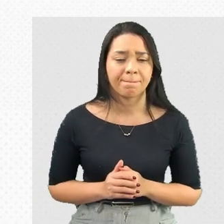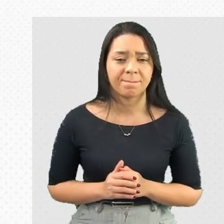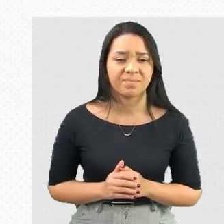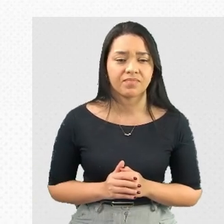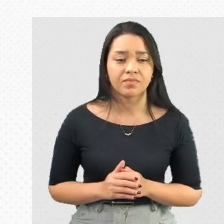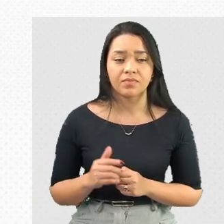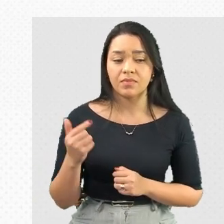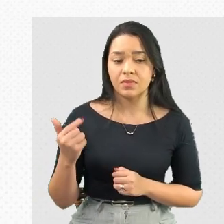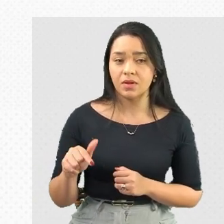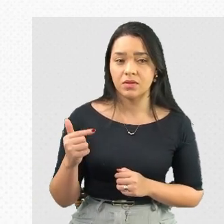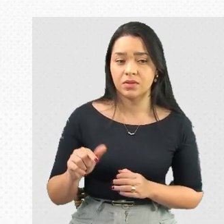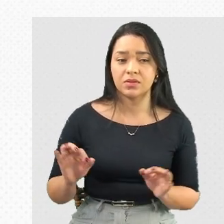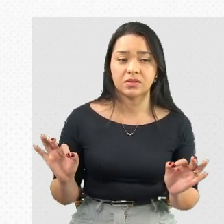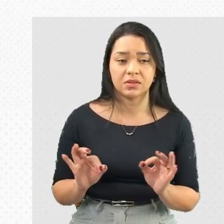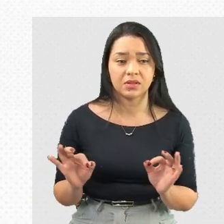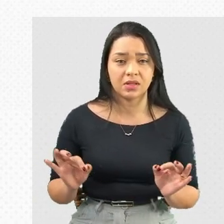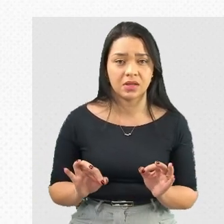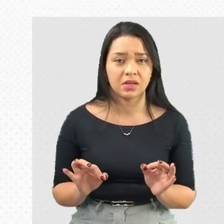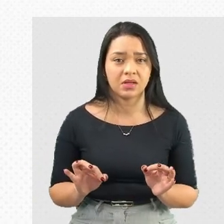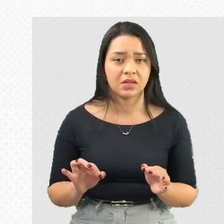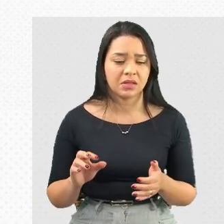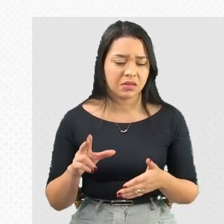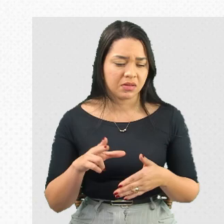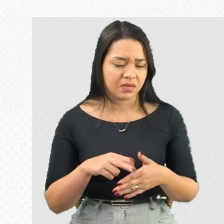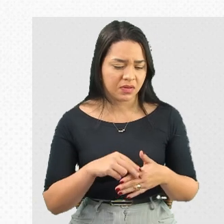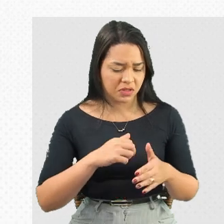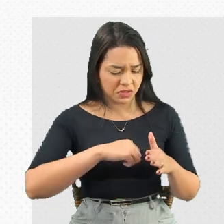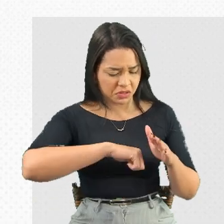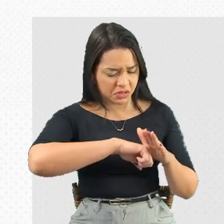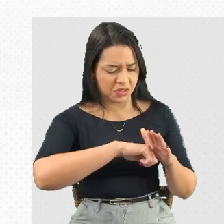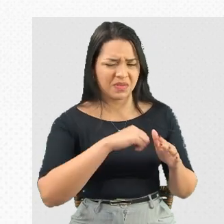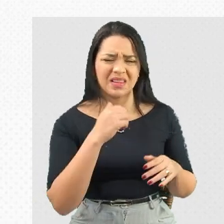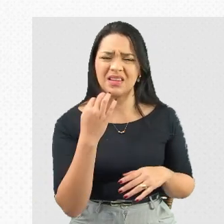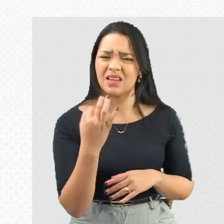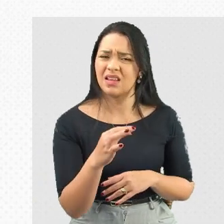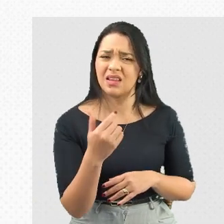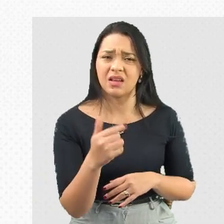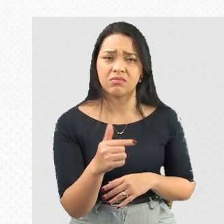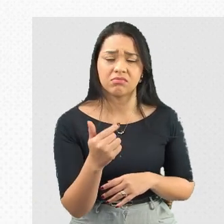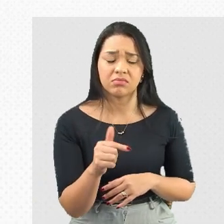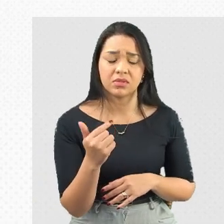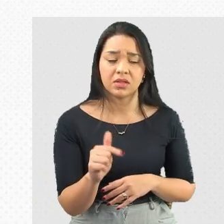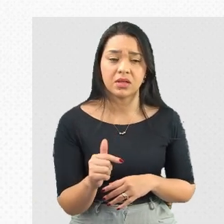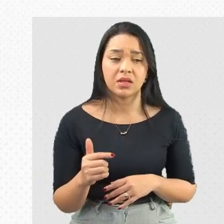não tinham nada nas suas fichas criminais, e aí foram